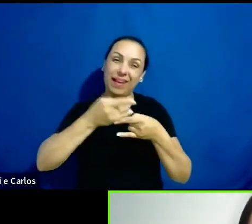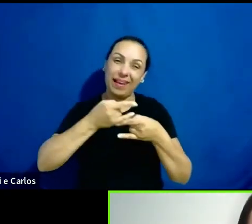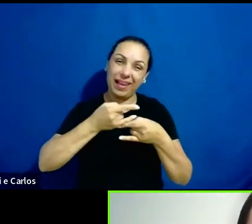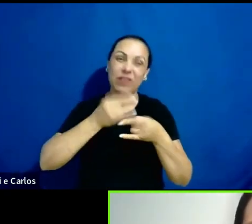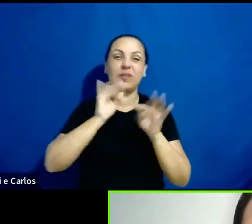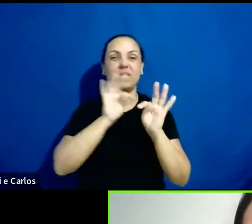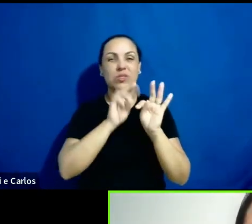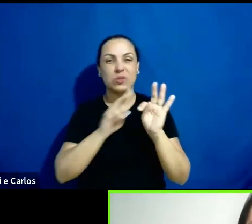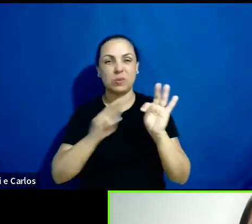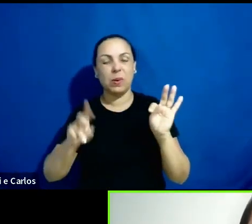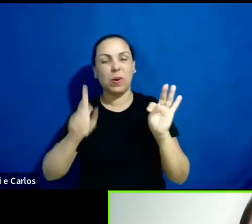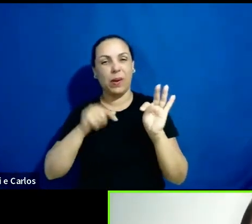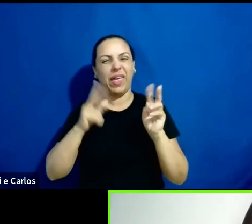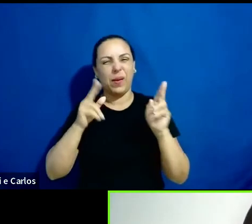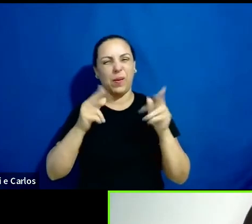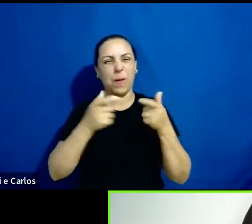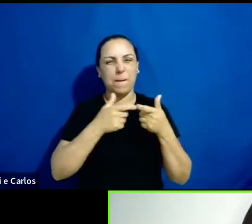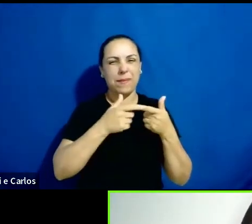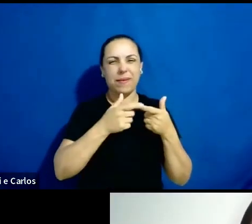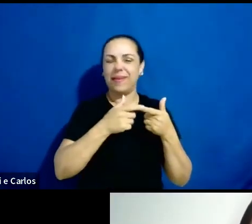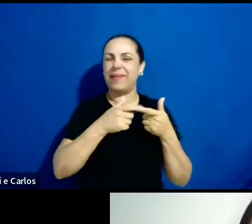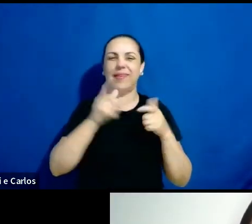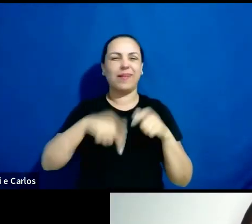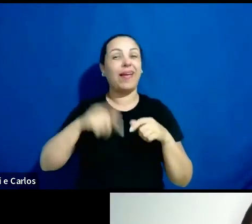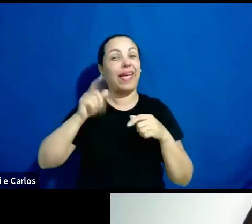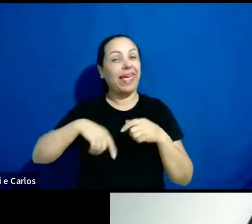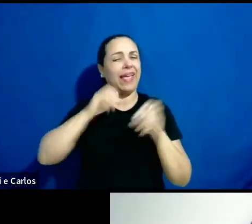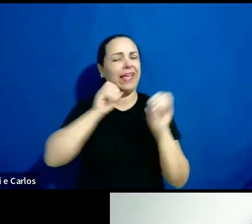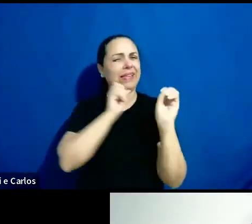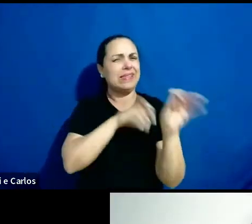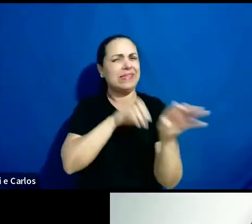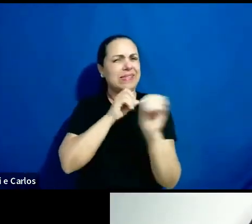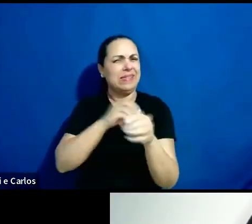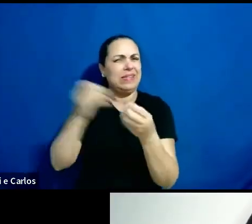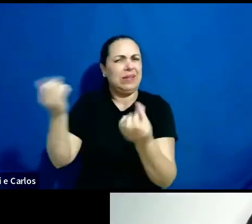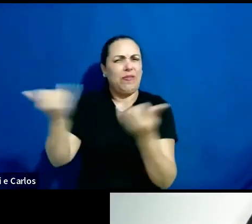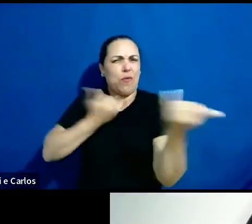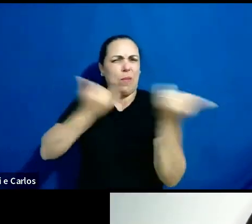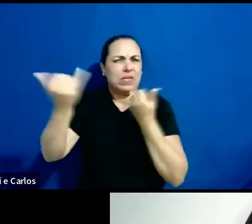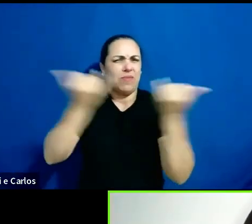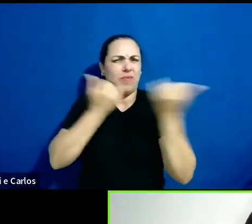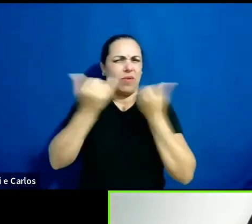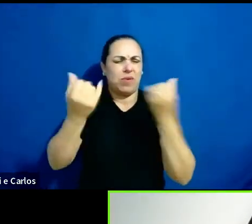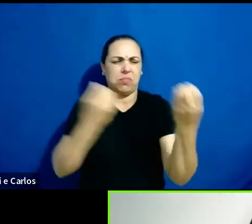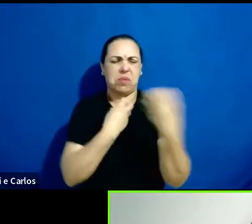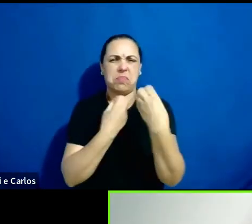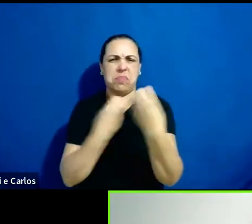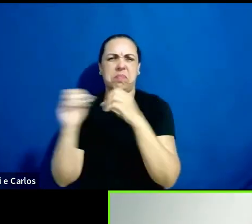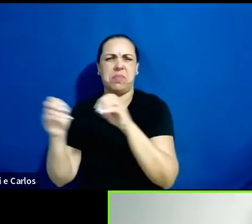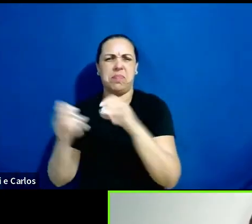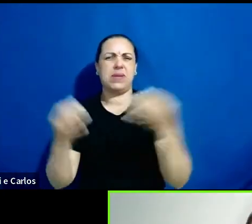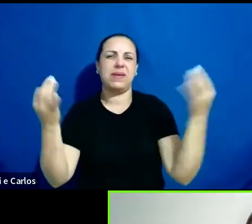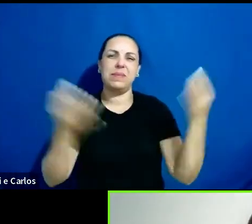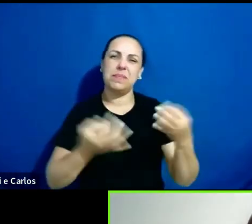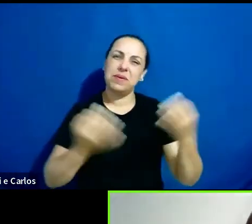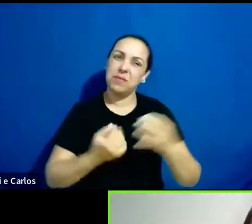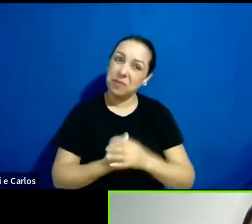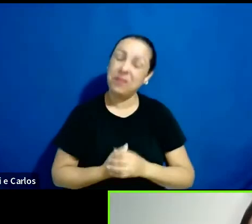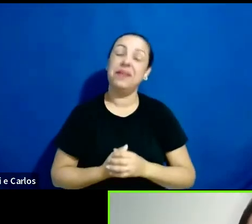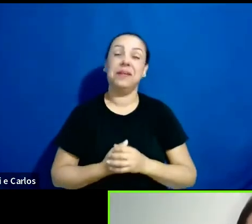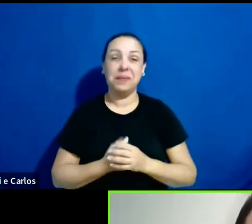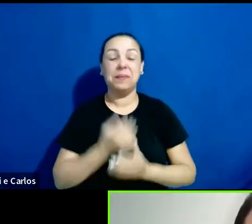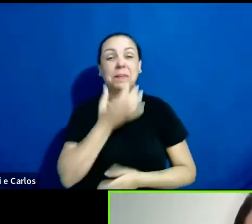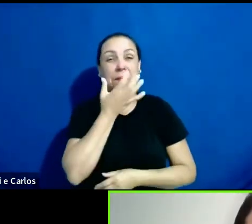uma aula, né? Sabe, Estamos Dr. aqui para aprender, né? Estamos aqui para aprender. O senhor sabe, doutor Kleuber,